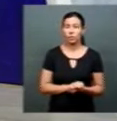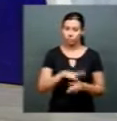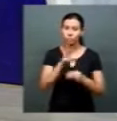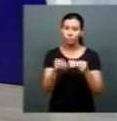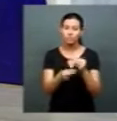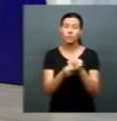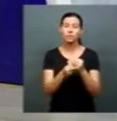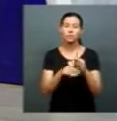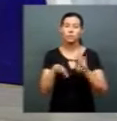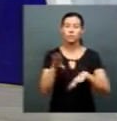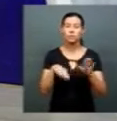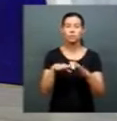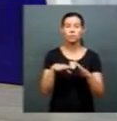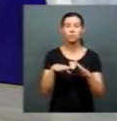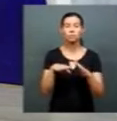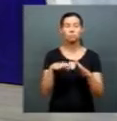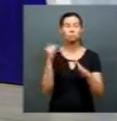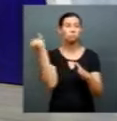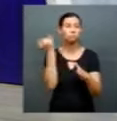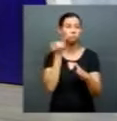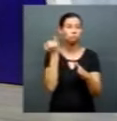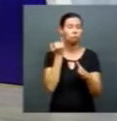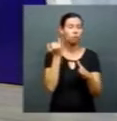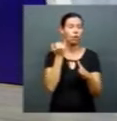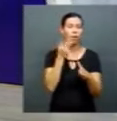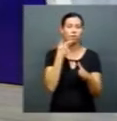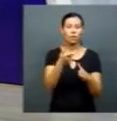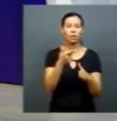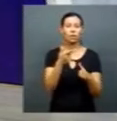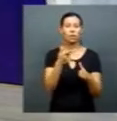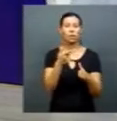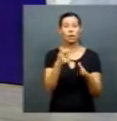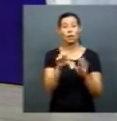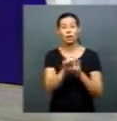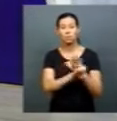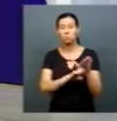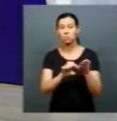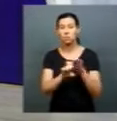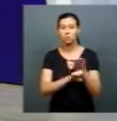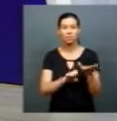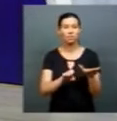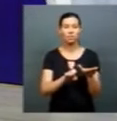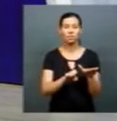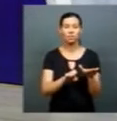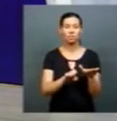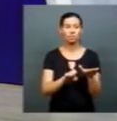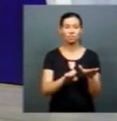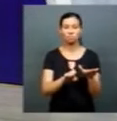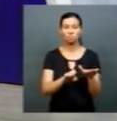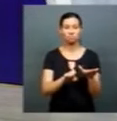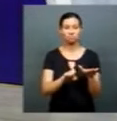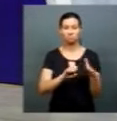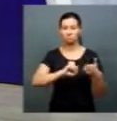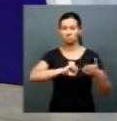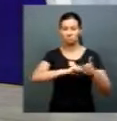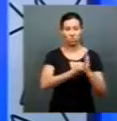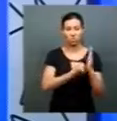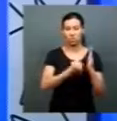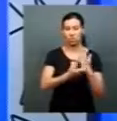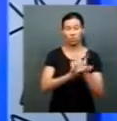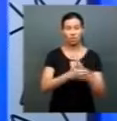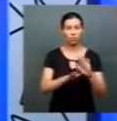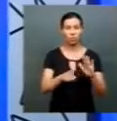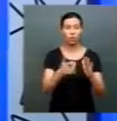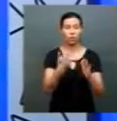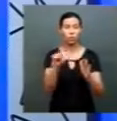ouve das pessoas, mas a empresa não deu certo, porque ela foi comprada. Foi comprada por